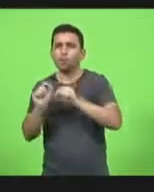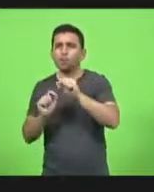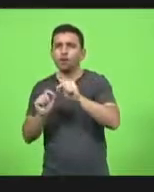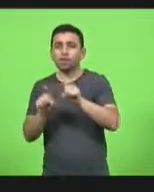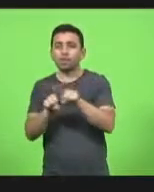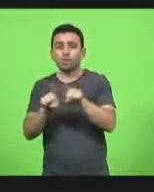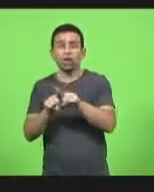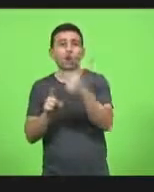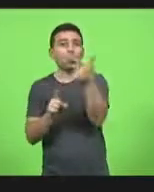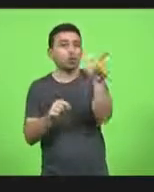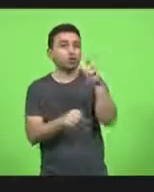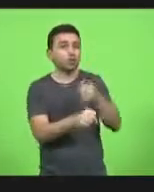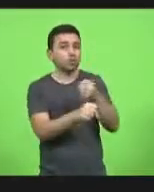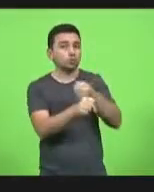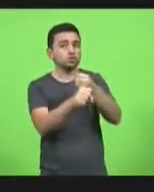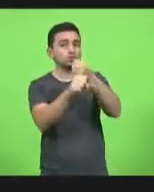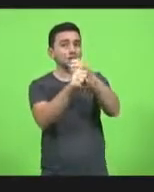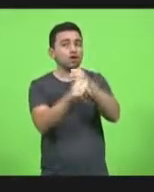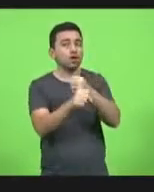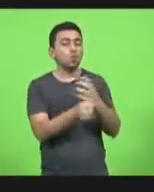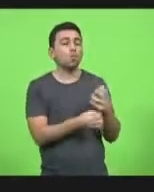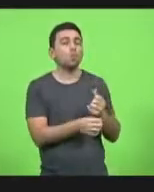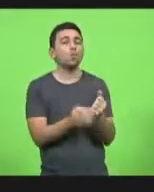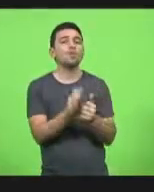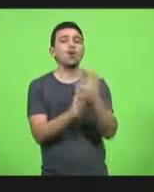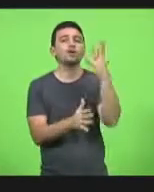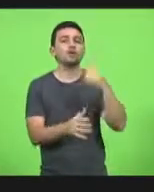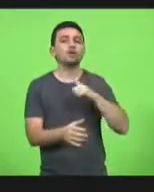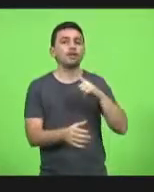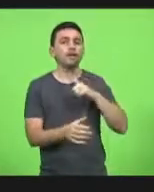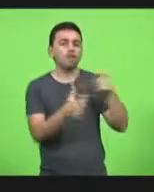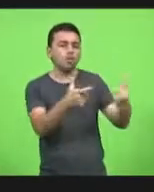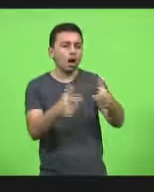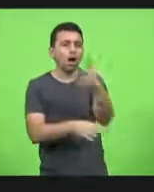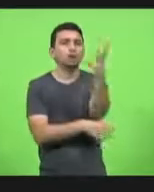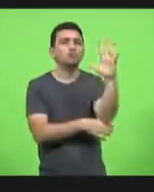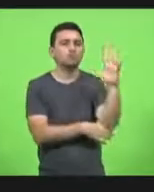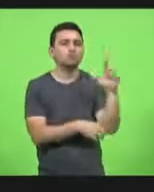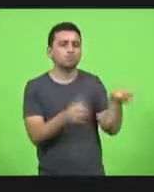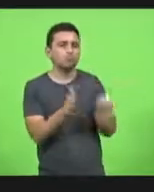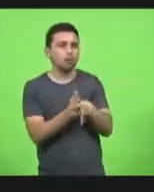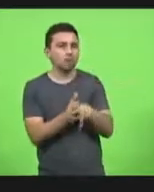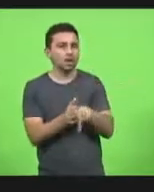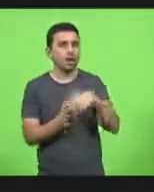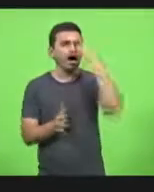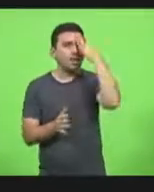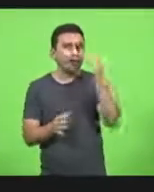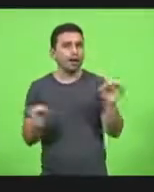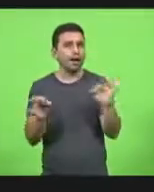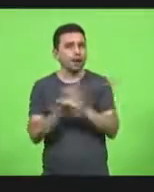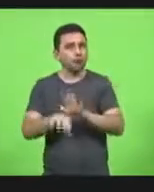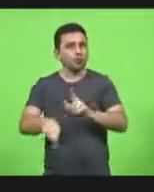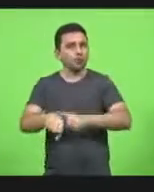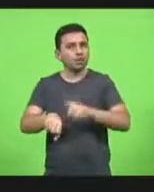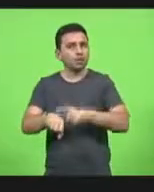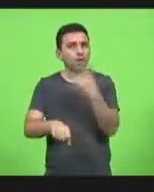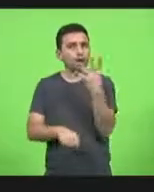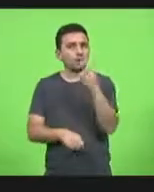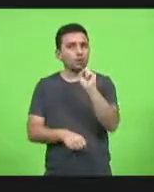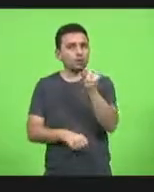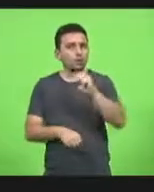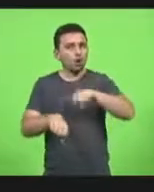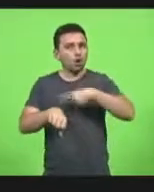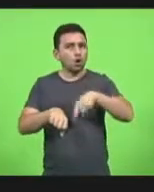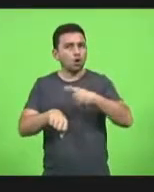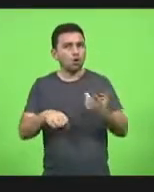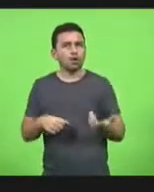cota 40 e áreas de preservação ambiental aqui em Joinville. E amanhã estarei lá, porque amanhã encerra o prazo de 48 horas. Pela primeira vez na vida, já